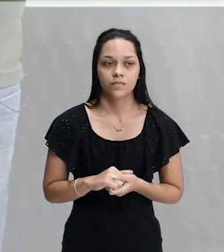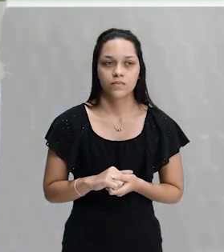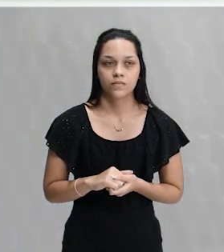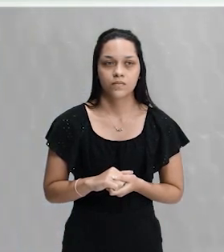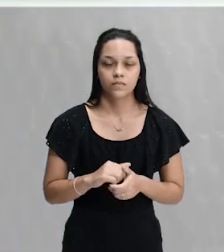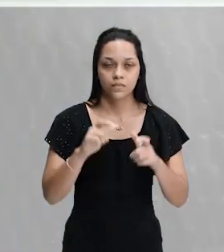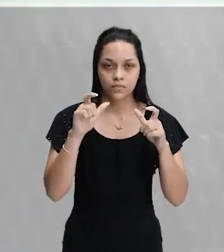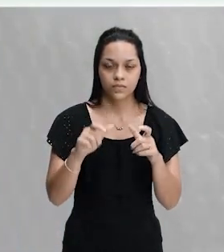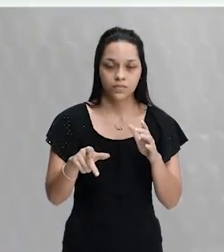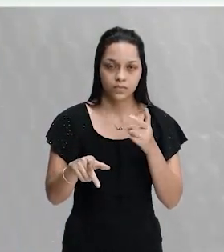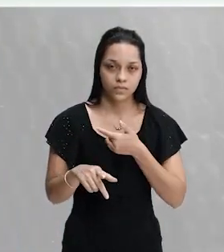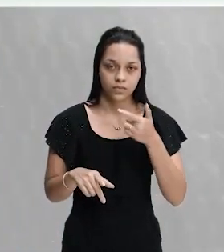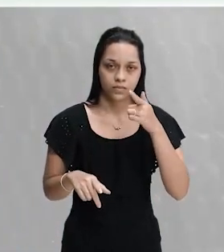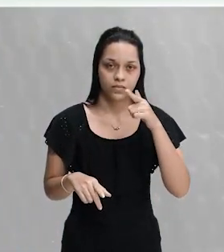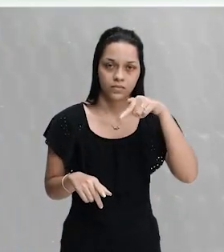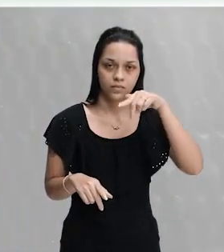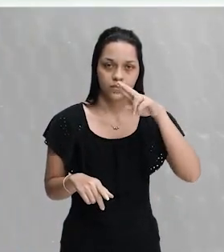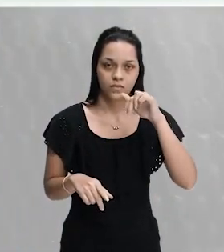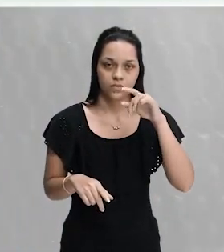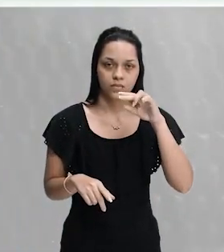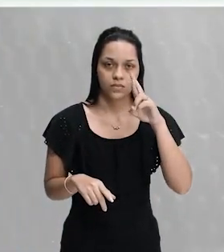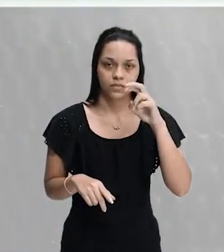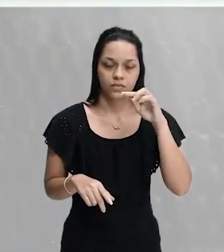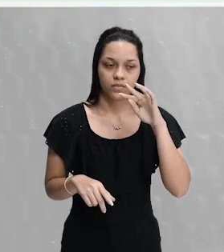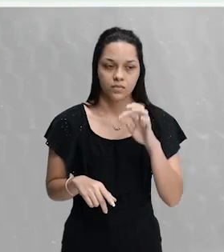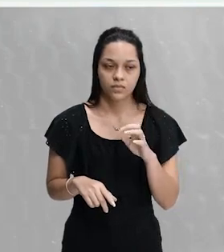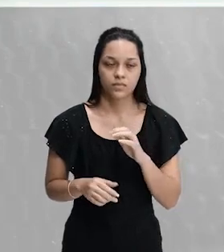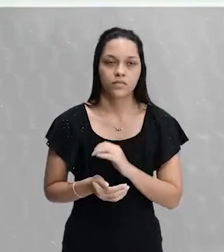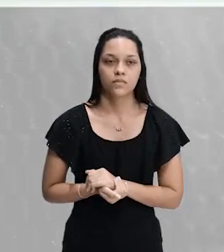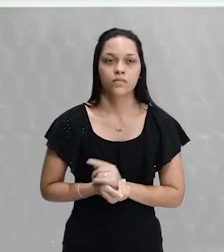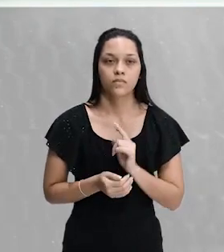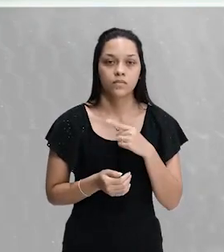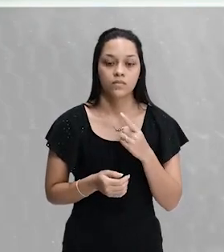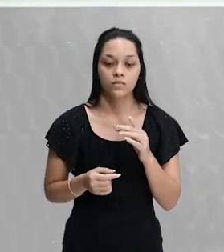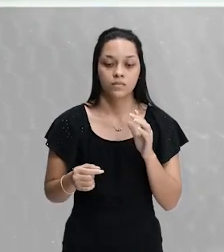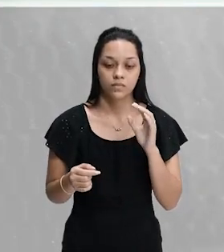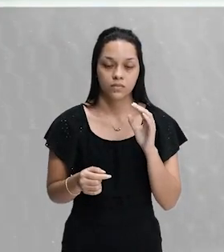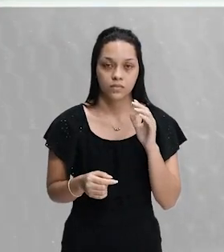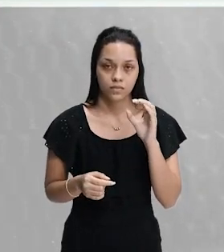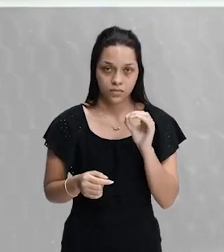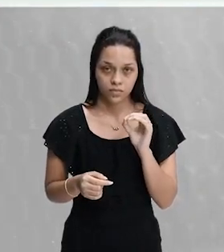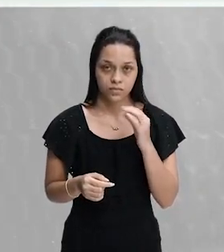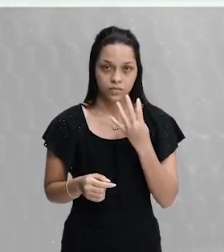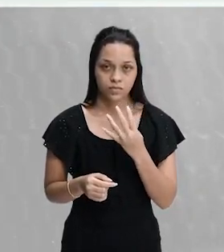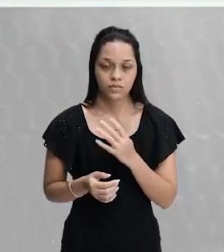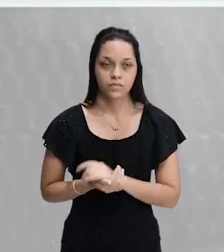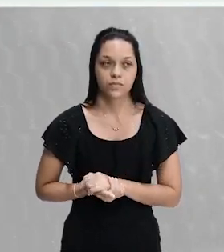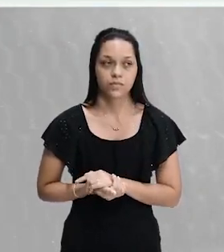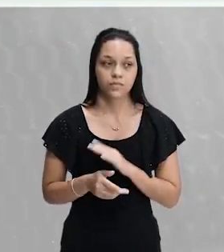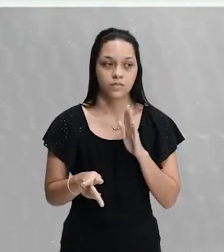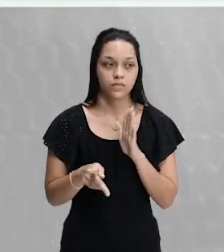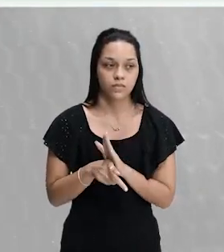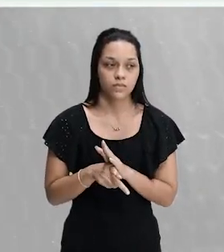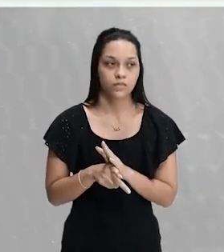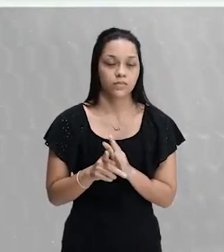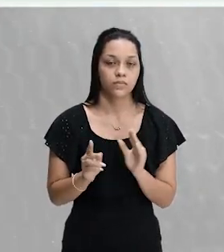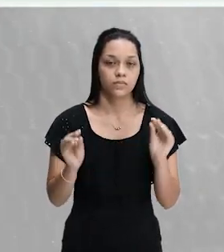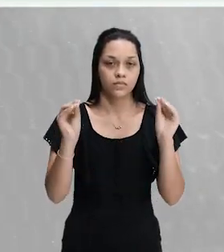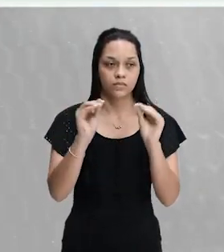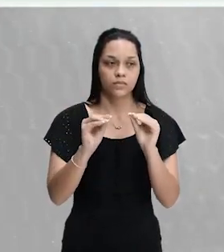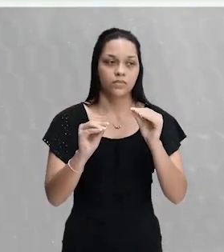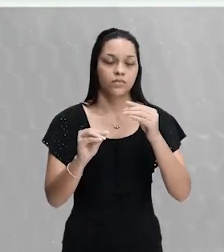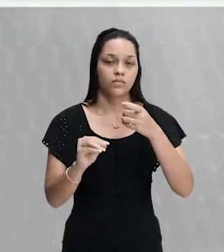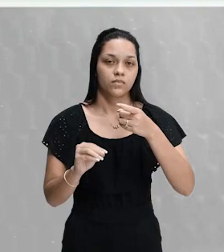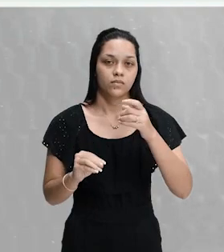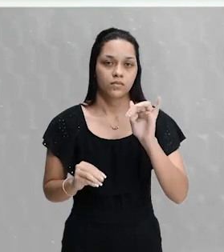Ponto pertencente ao segundo quadrante. Depois o ponto 0, 4, que é um ponto em cima do